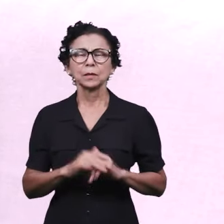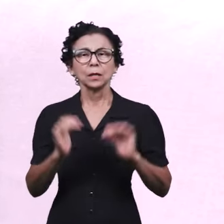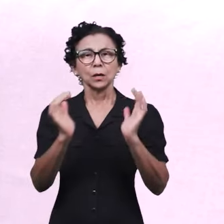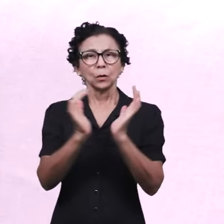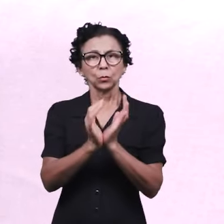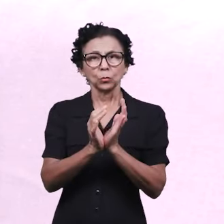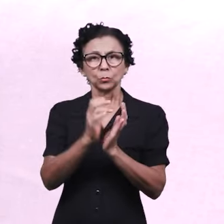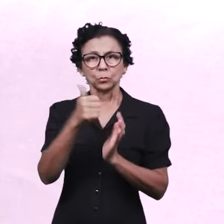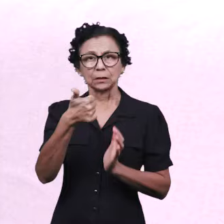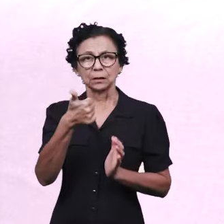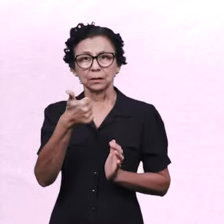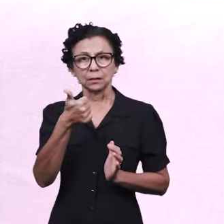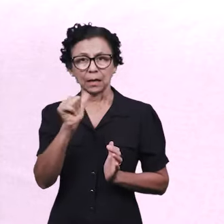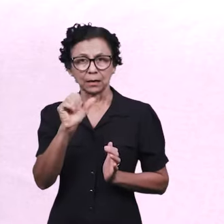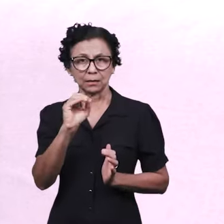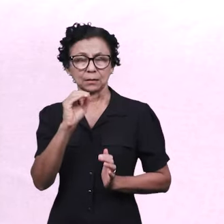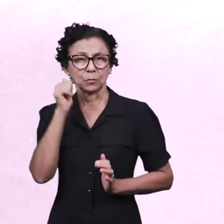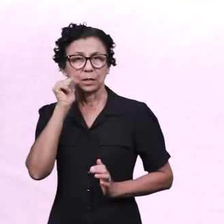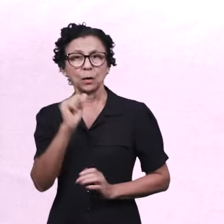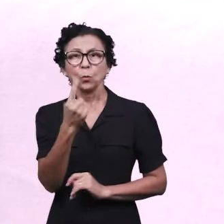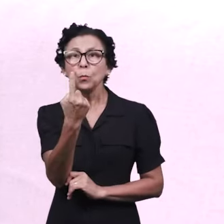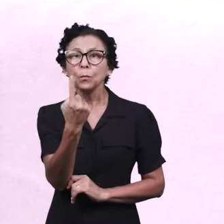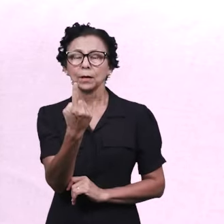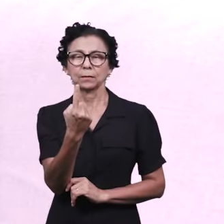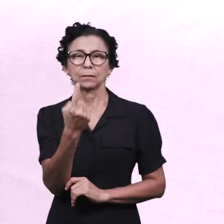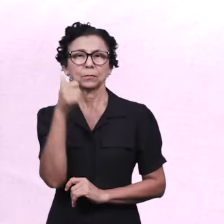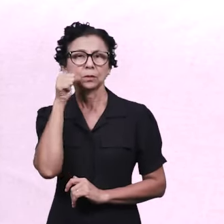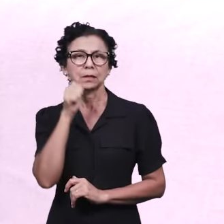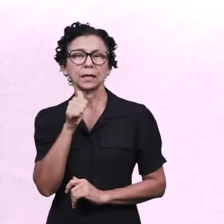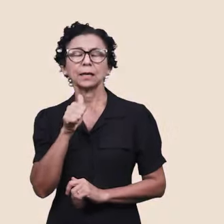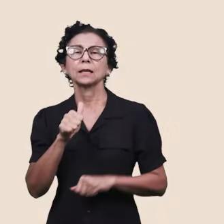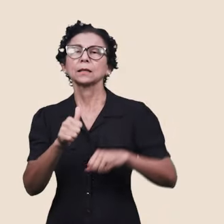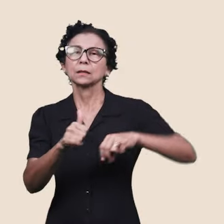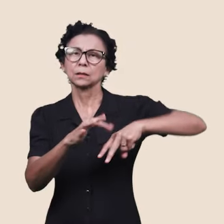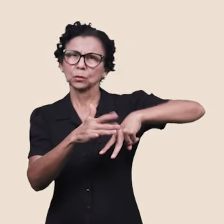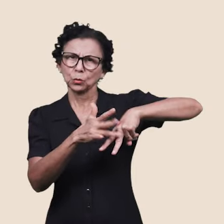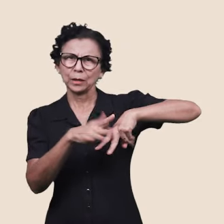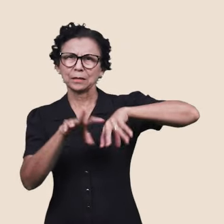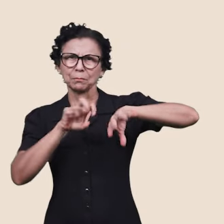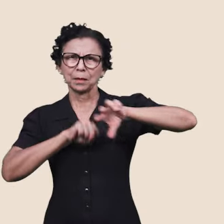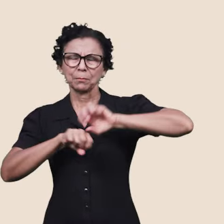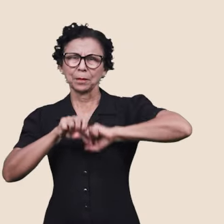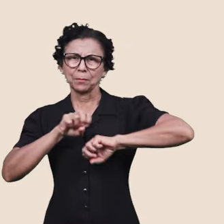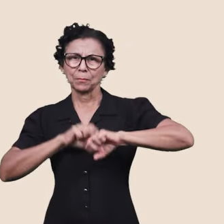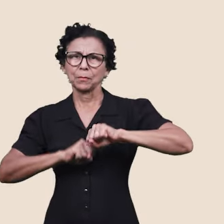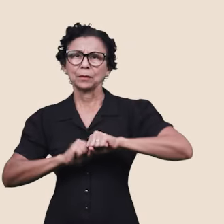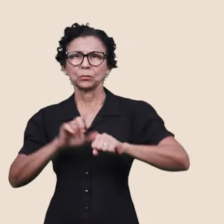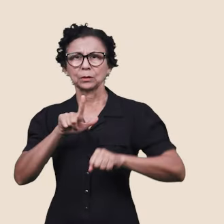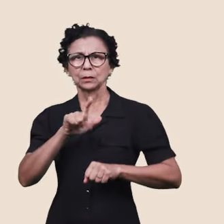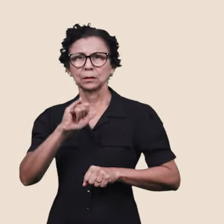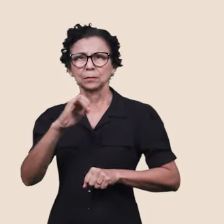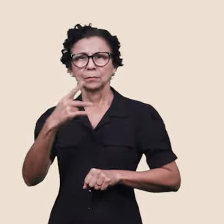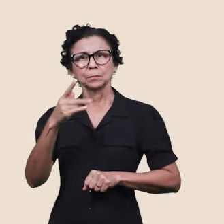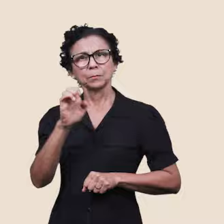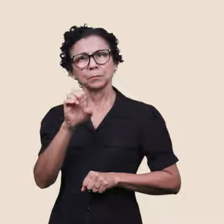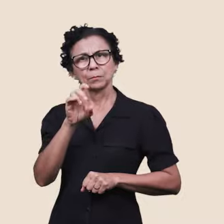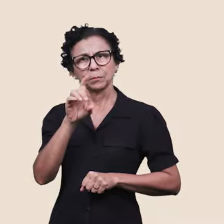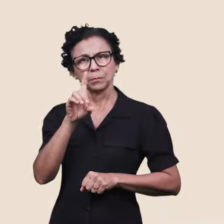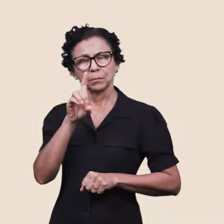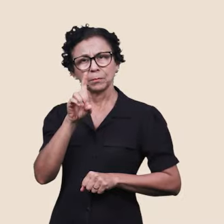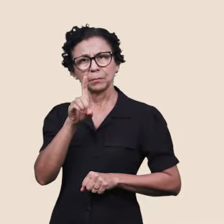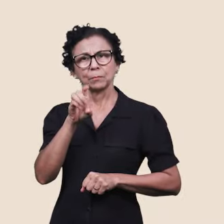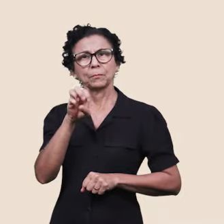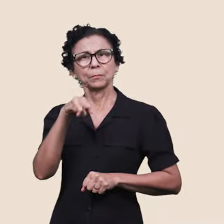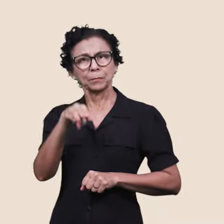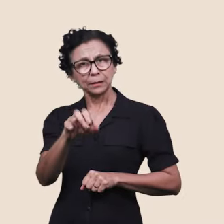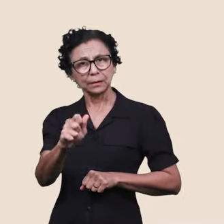10 mulheres tem o lipedema embora as causas do lipedema ainda sejam objetos de estudo sabemos